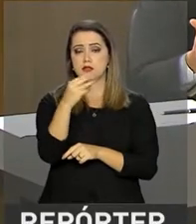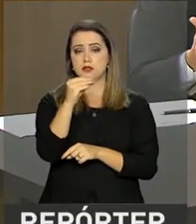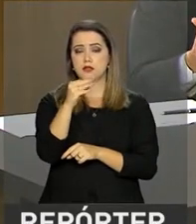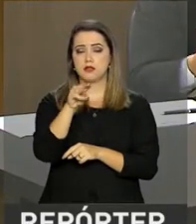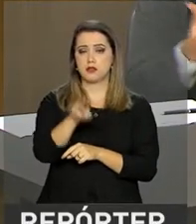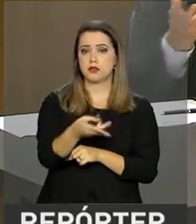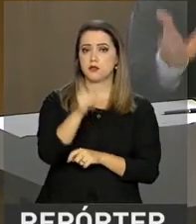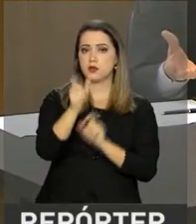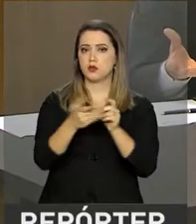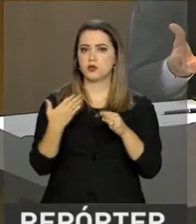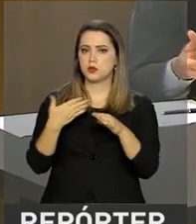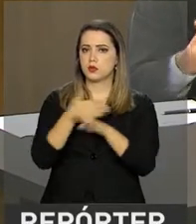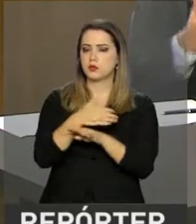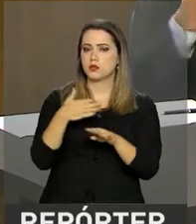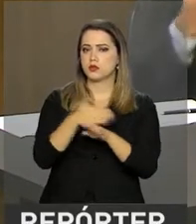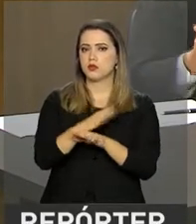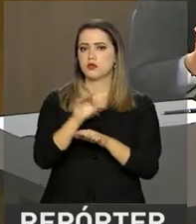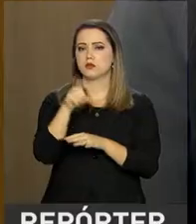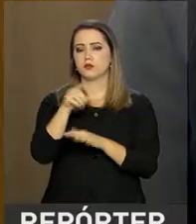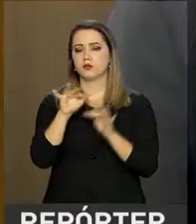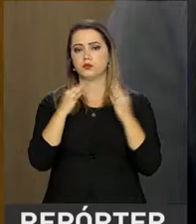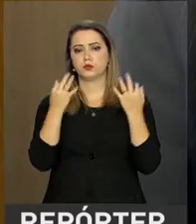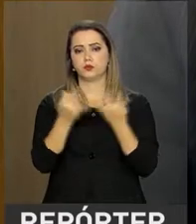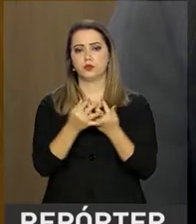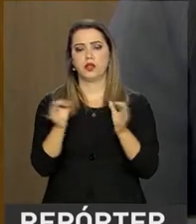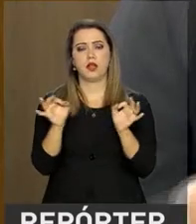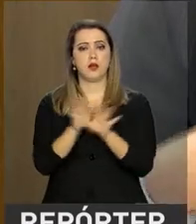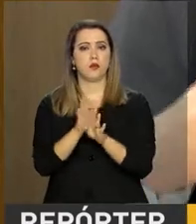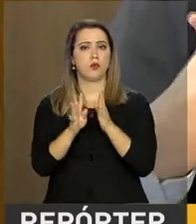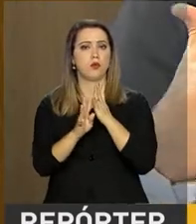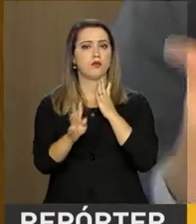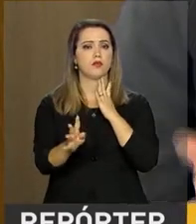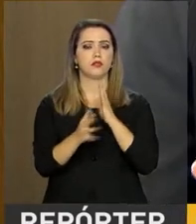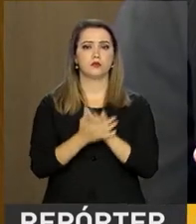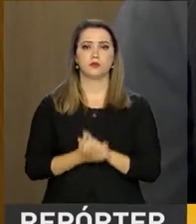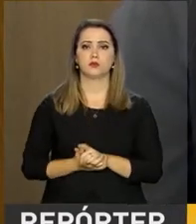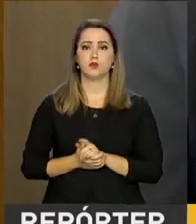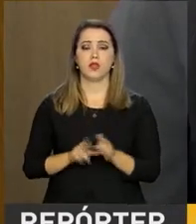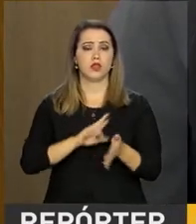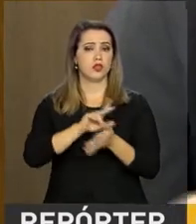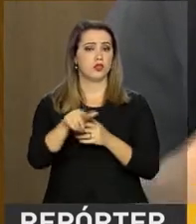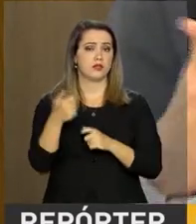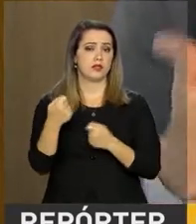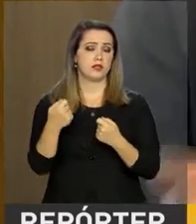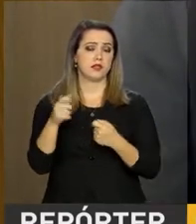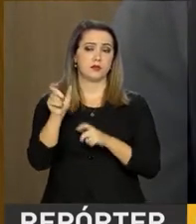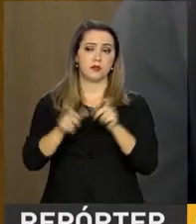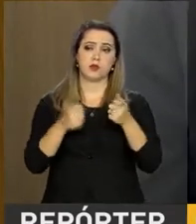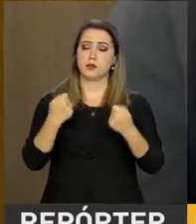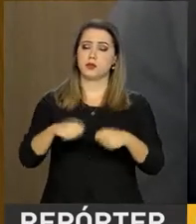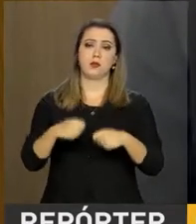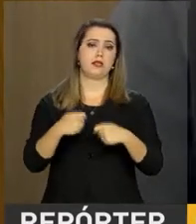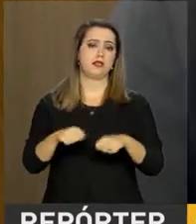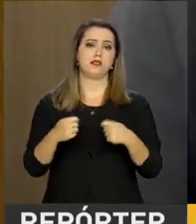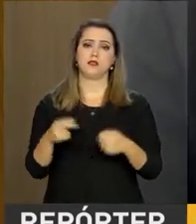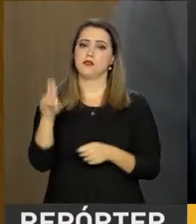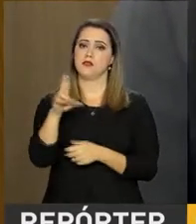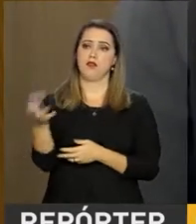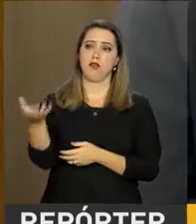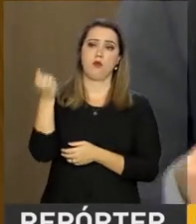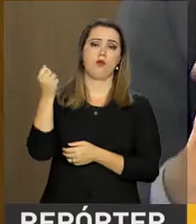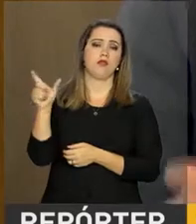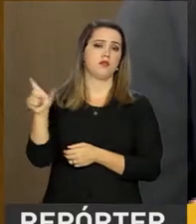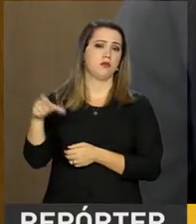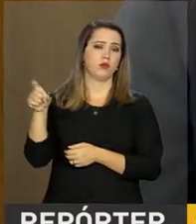na lista com isso a fila foi zerada tinha muita gente que não precisava estar no programa que estava rasgando e